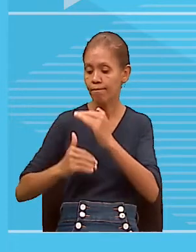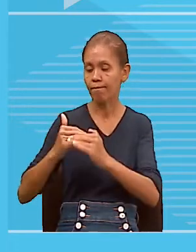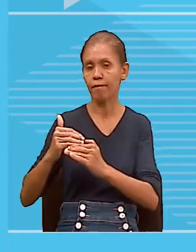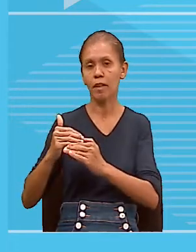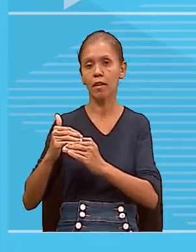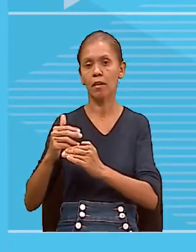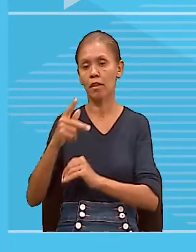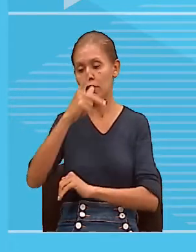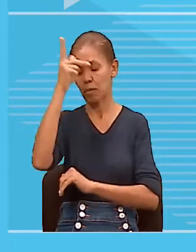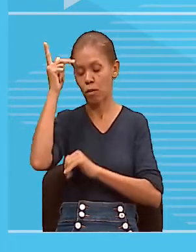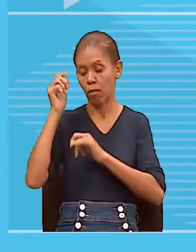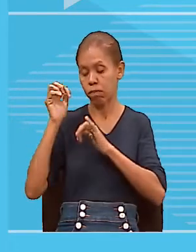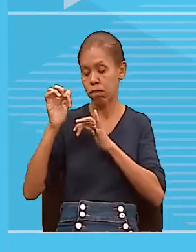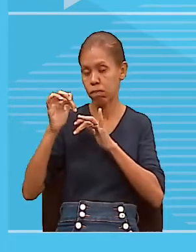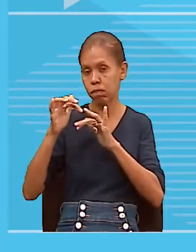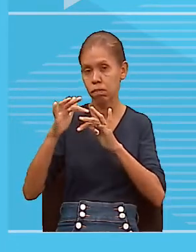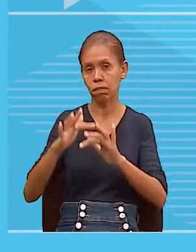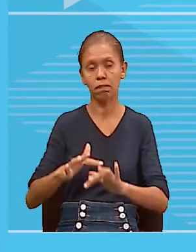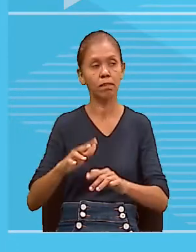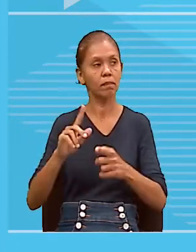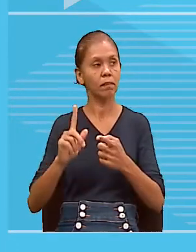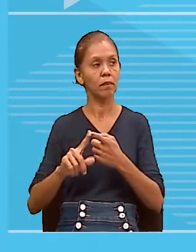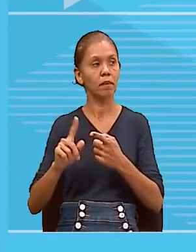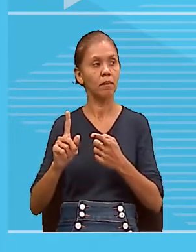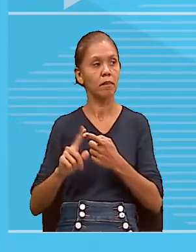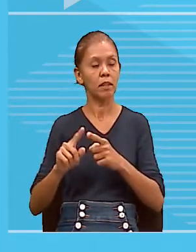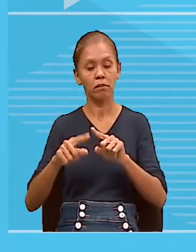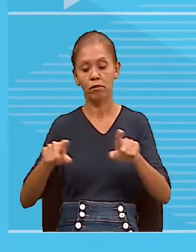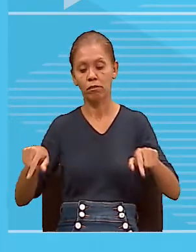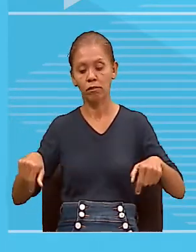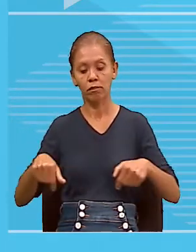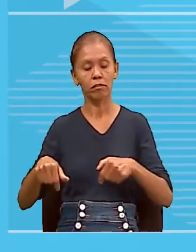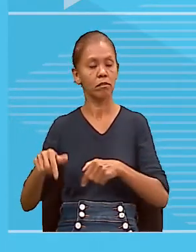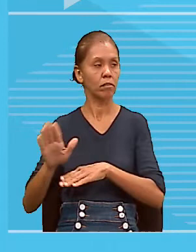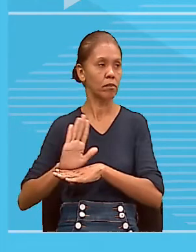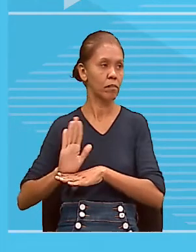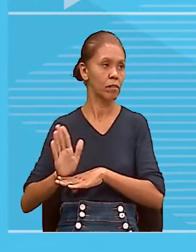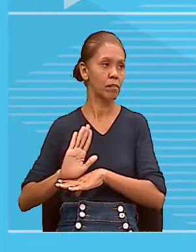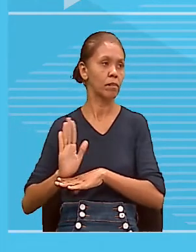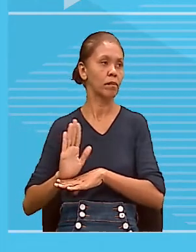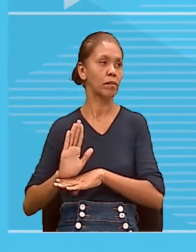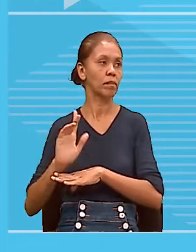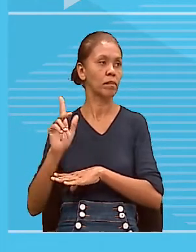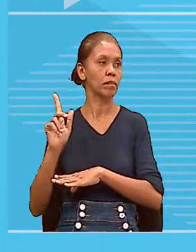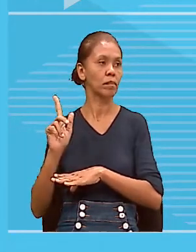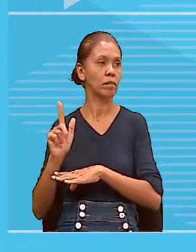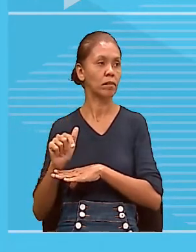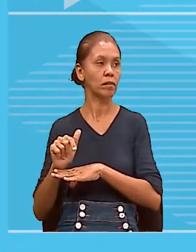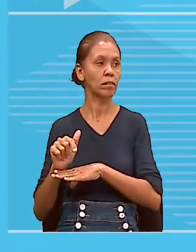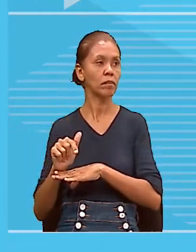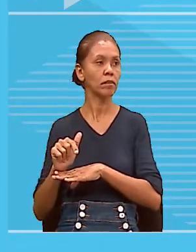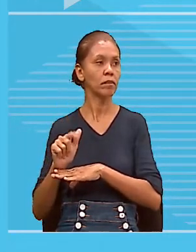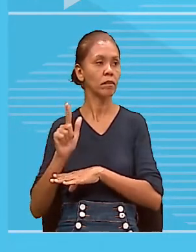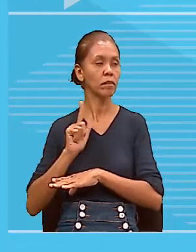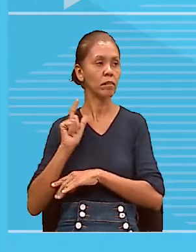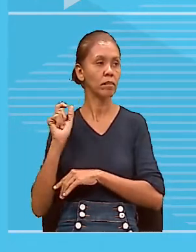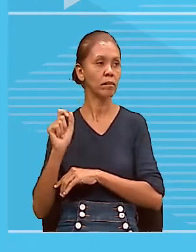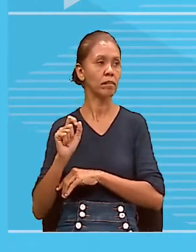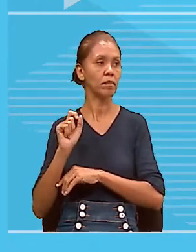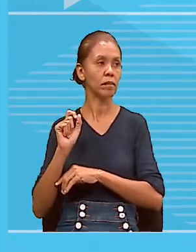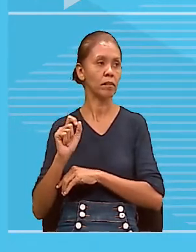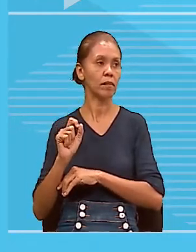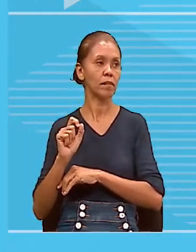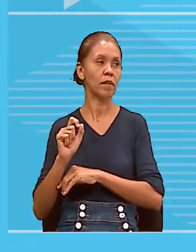para 60 de boa o cinema é videntemente resulta numa importação do